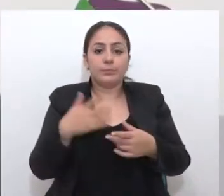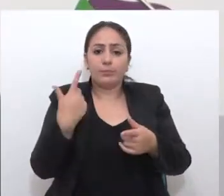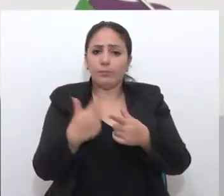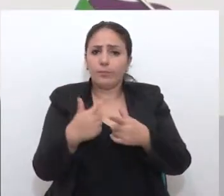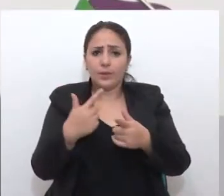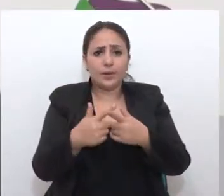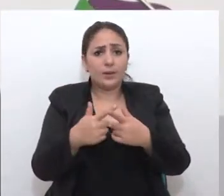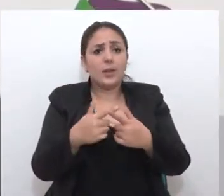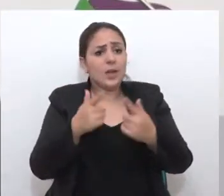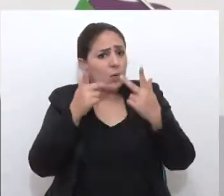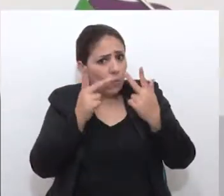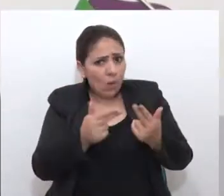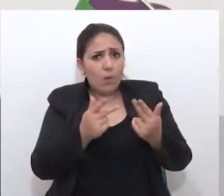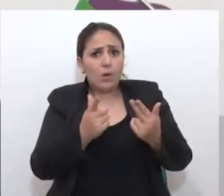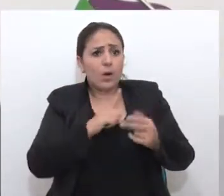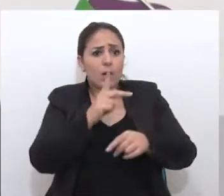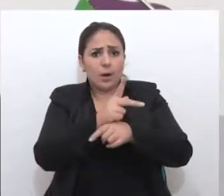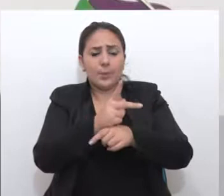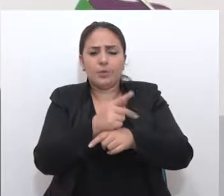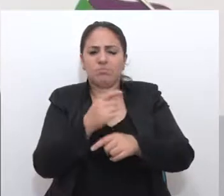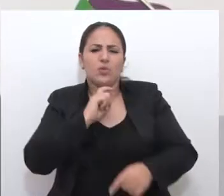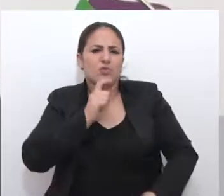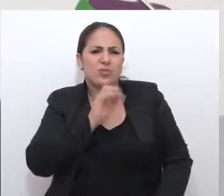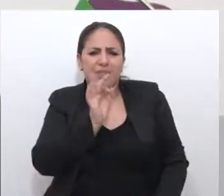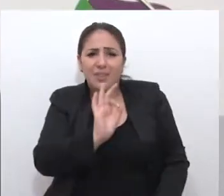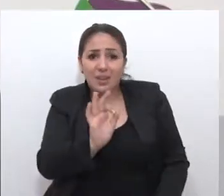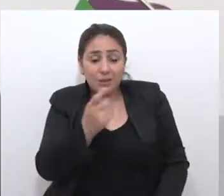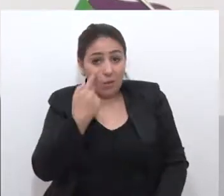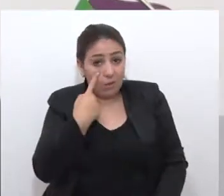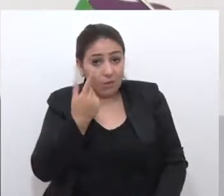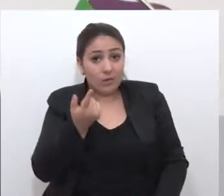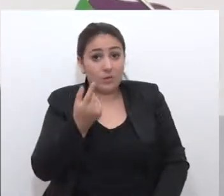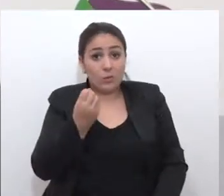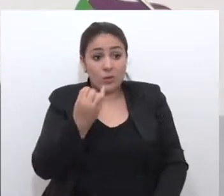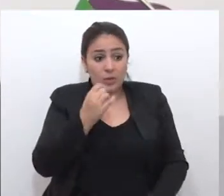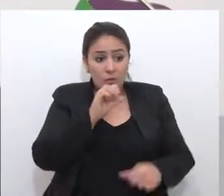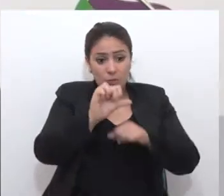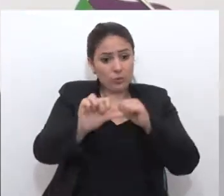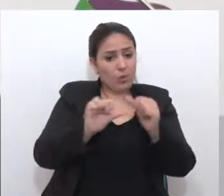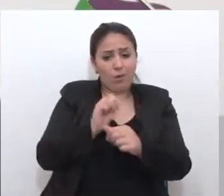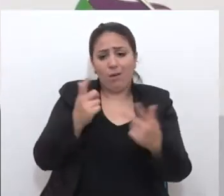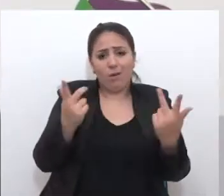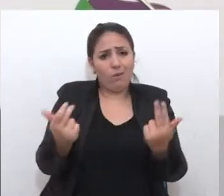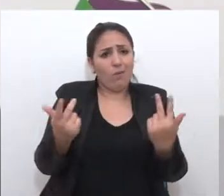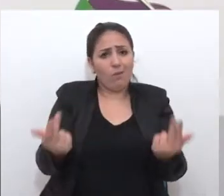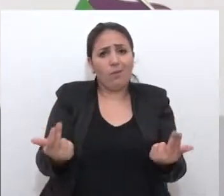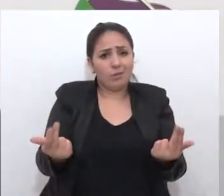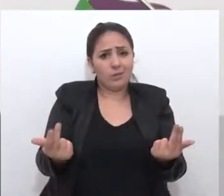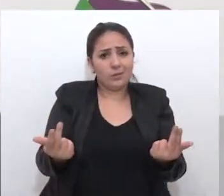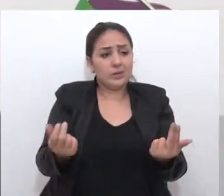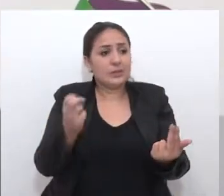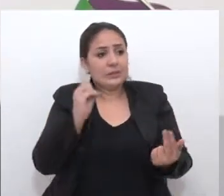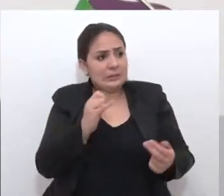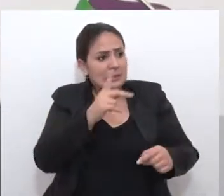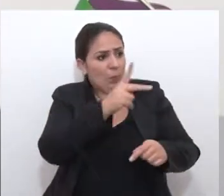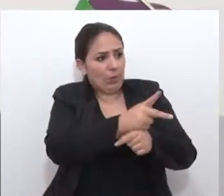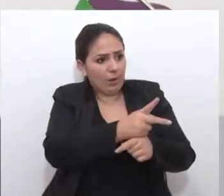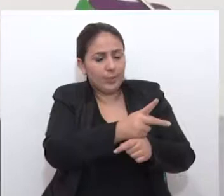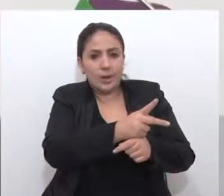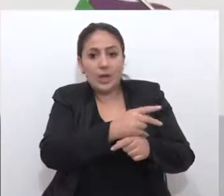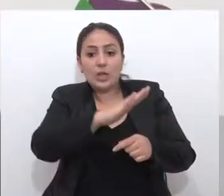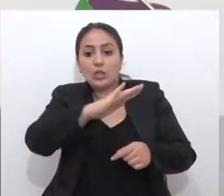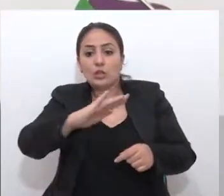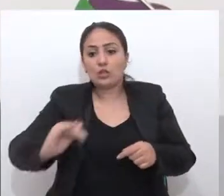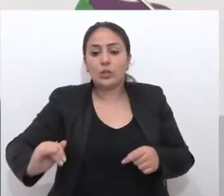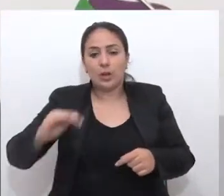nos locais, mesmo com as câmeras de vídeo monitoramento, porque senão não vai adiantar de nada, você vai ser trocar elas por elas, como diz o ditado, você coloca a